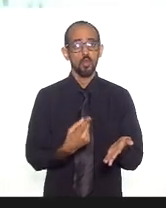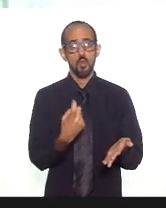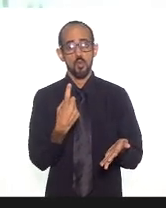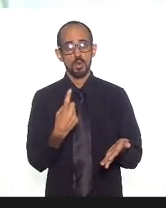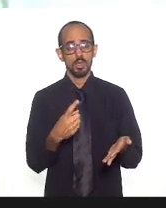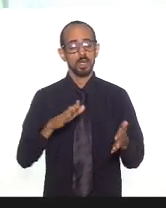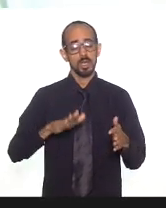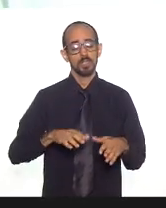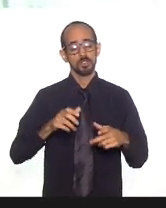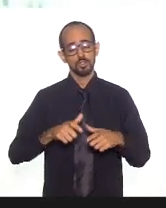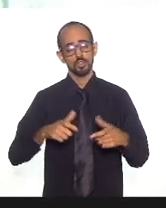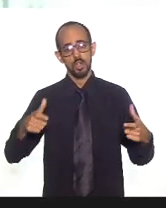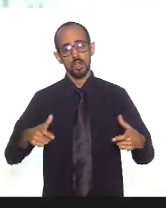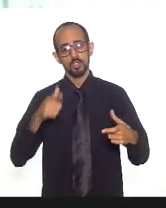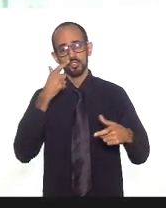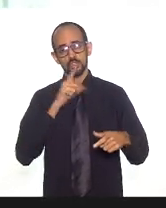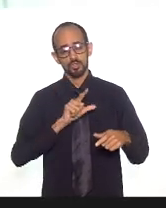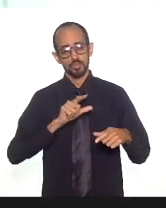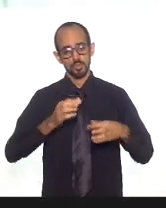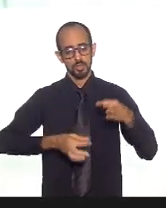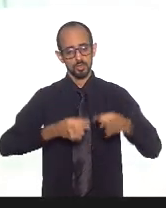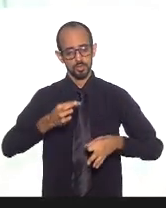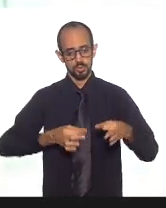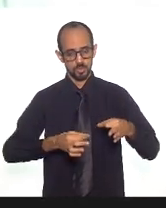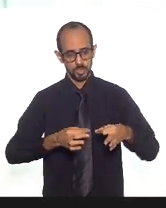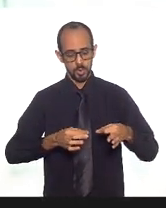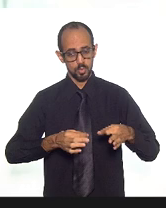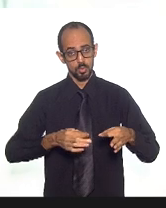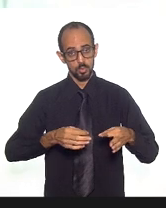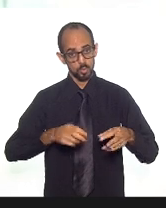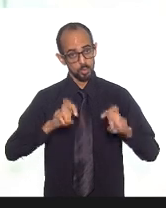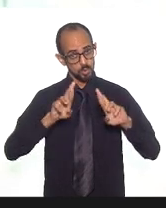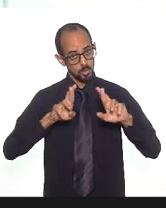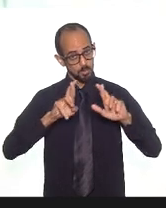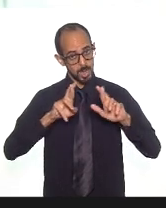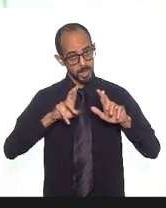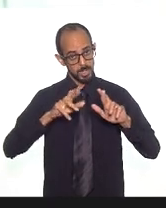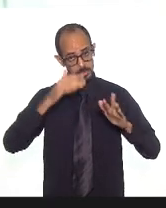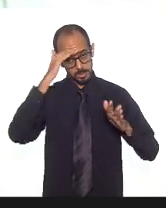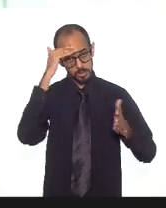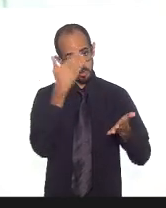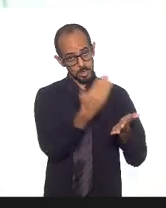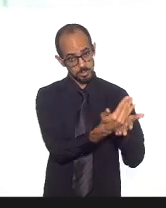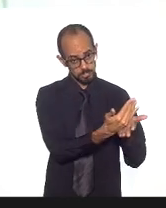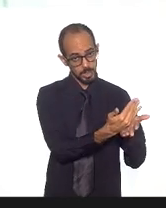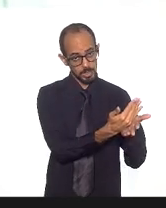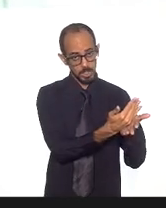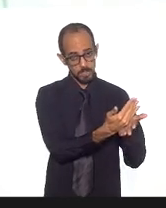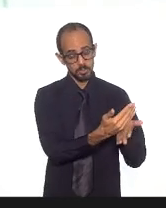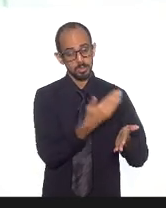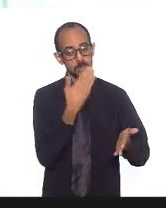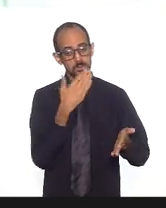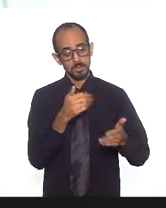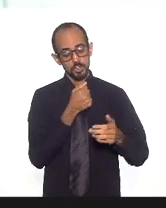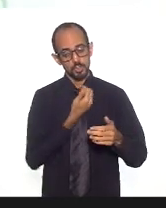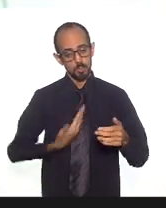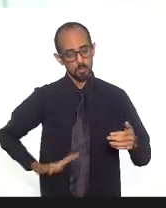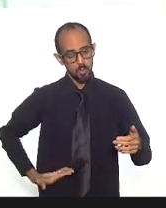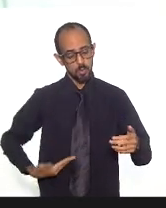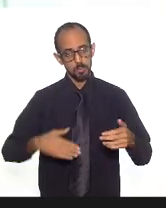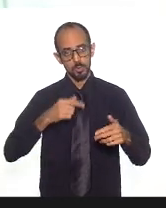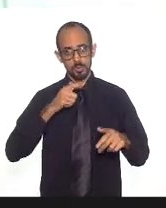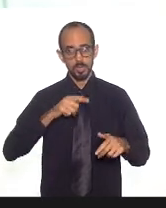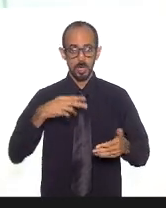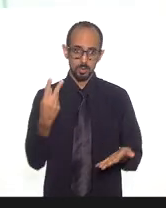entramos na gestão passada. A gente só espera que se cumpra, né? Decisão judicial precisa ser cumprida, então fica aqui o pedido público para que isso aconteça, para que a